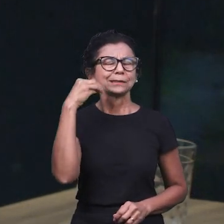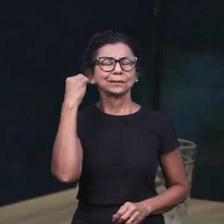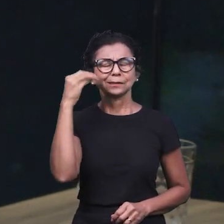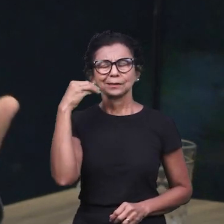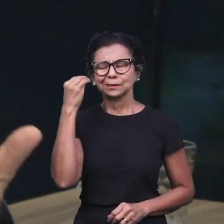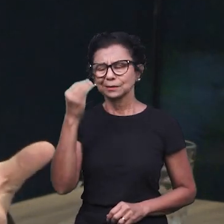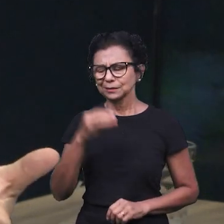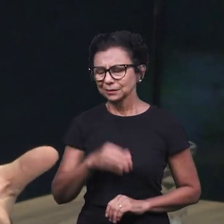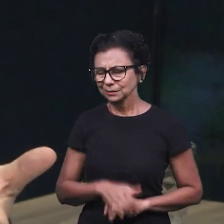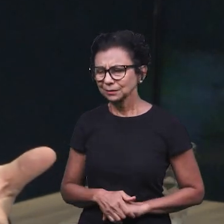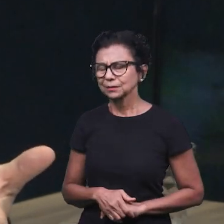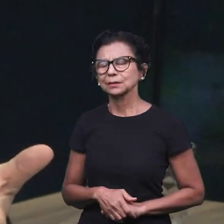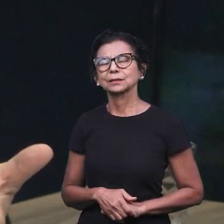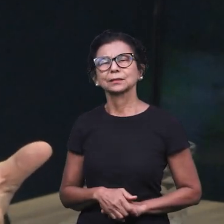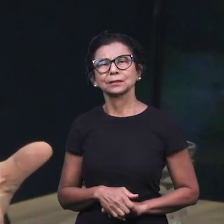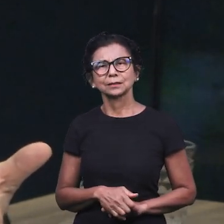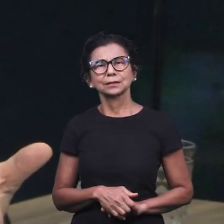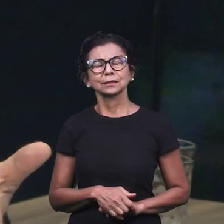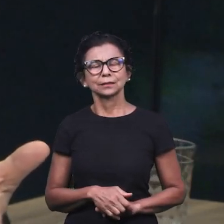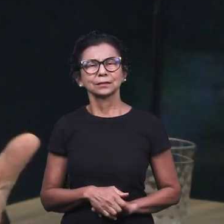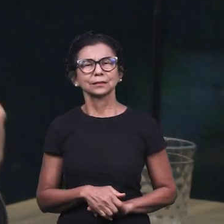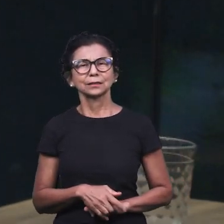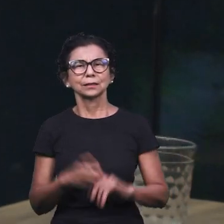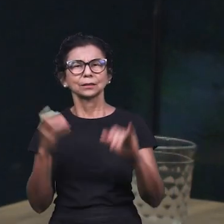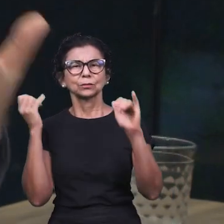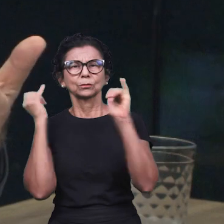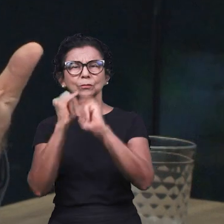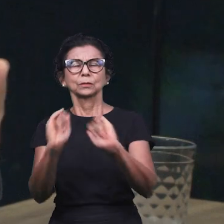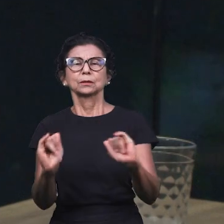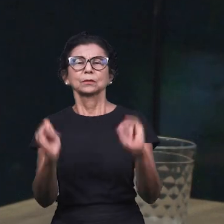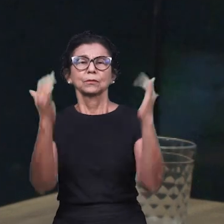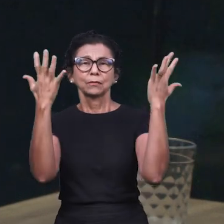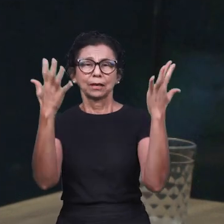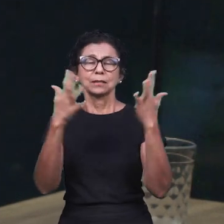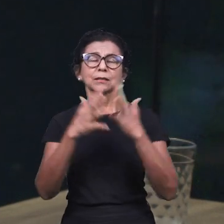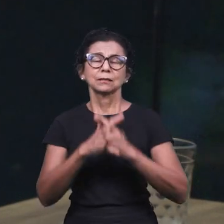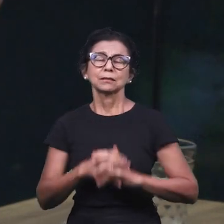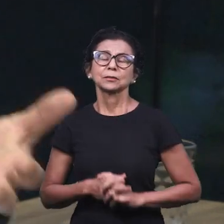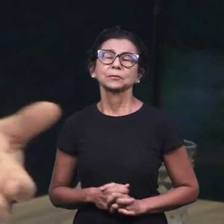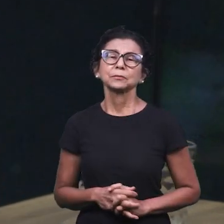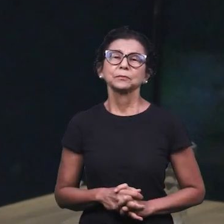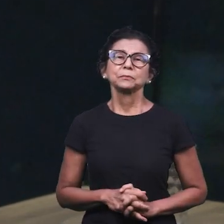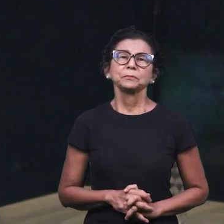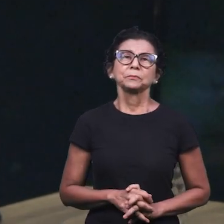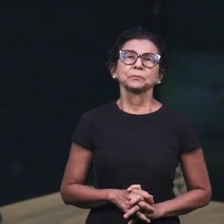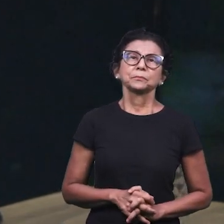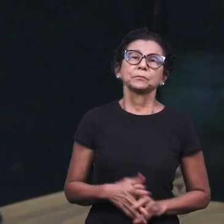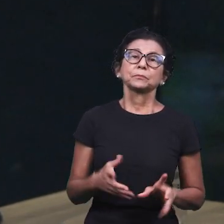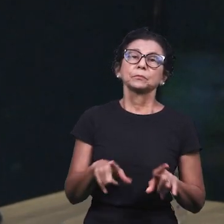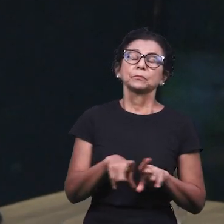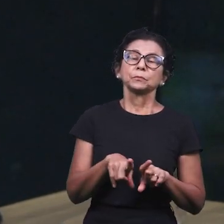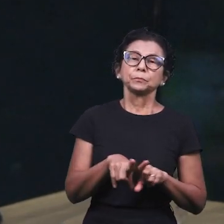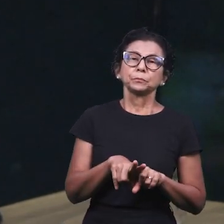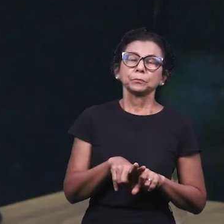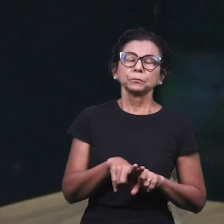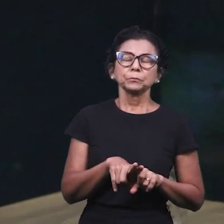e nós temos uma mensagem profética da parte do Senhor que precisa ser lida, que precisa ser